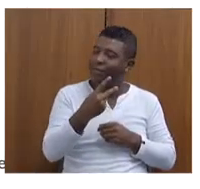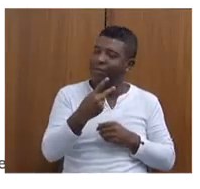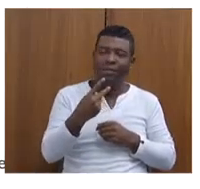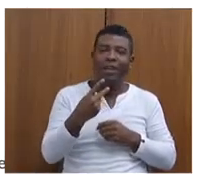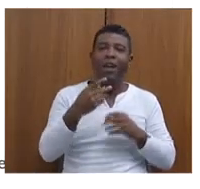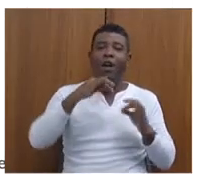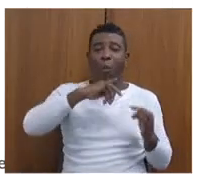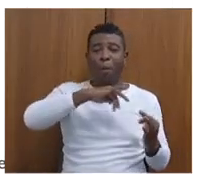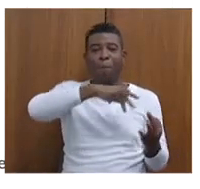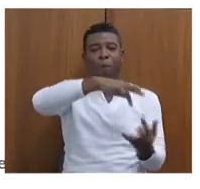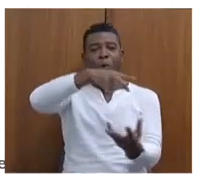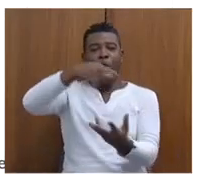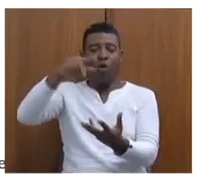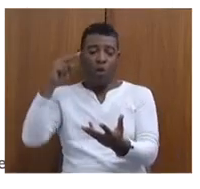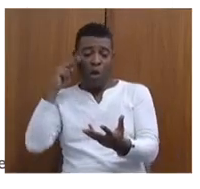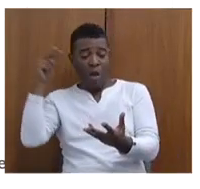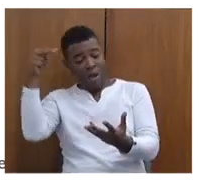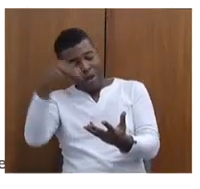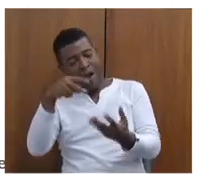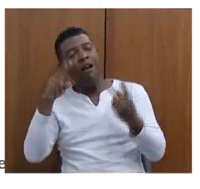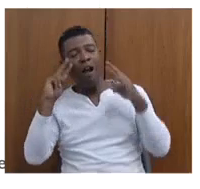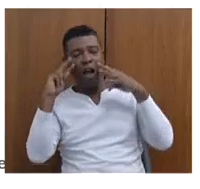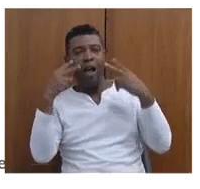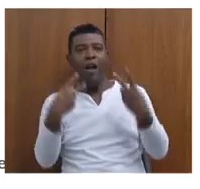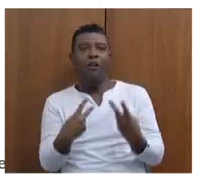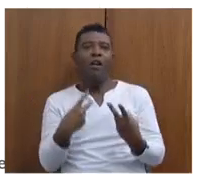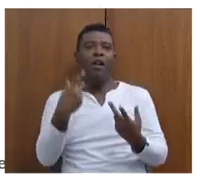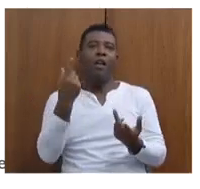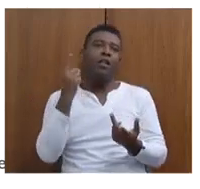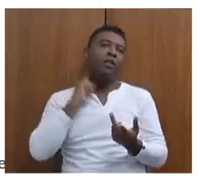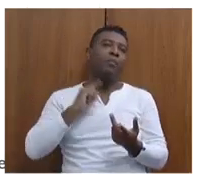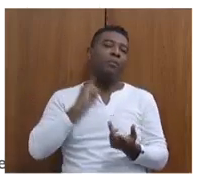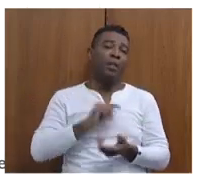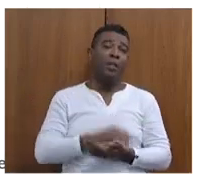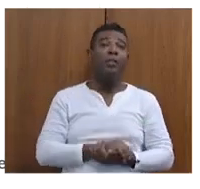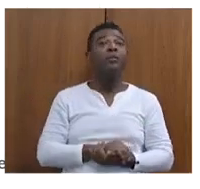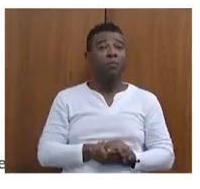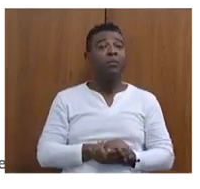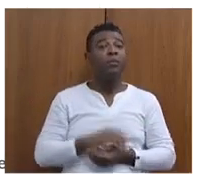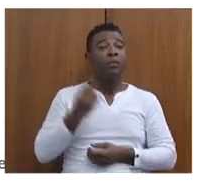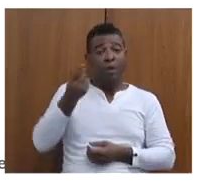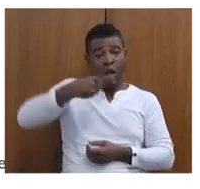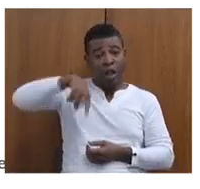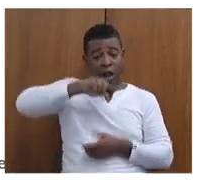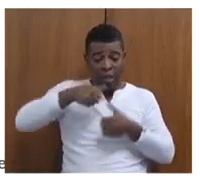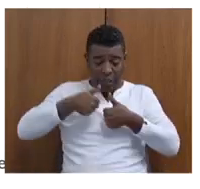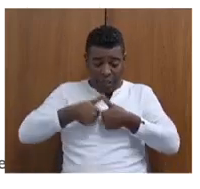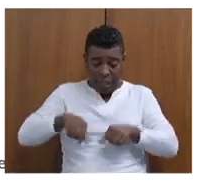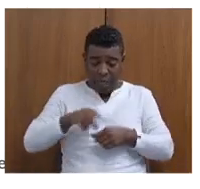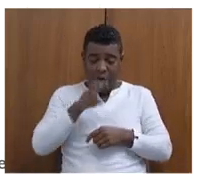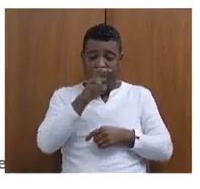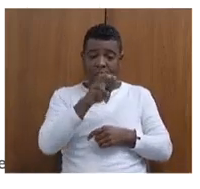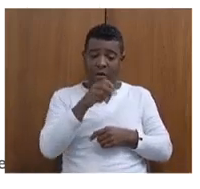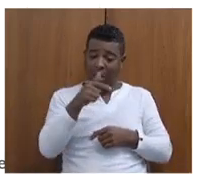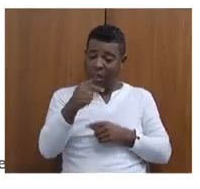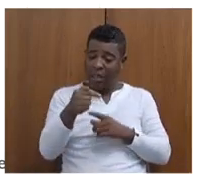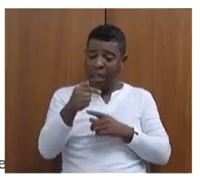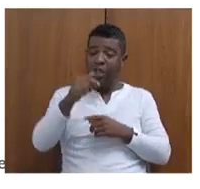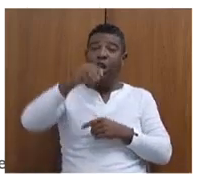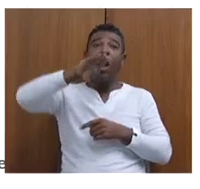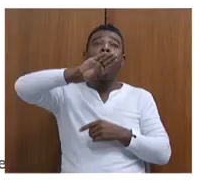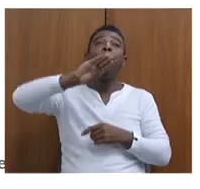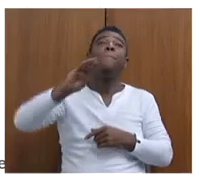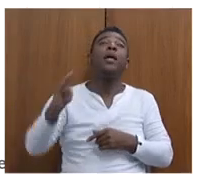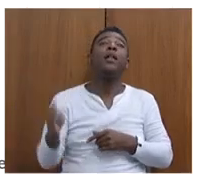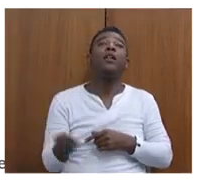energia solar nós estamos com 57 bilhões de investimentos atraídos